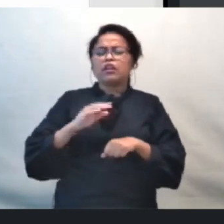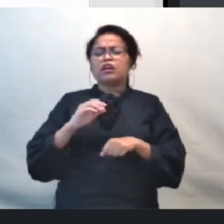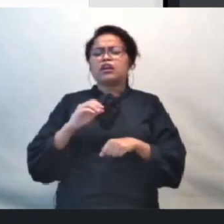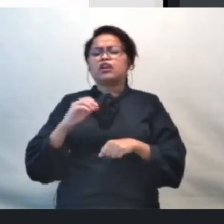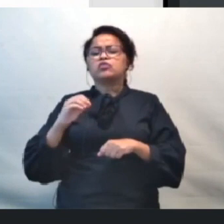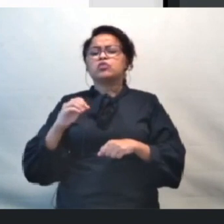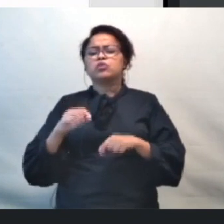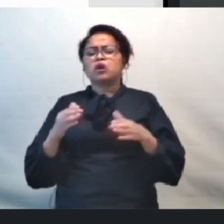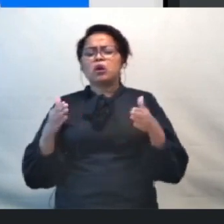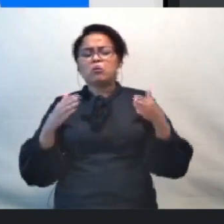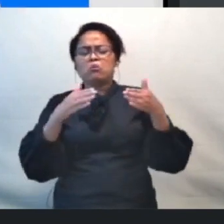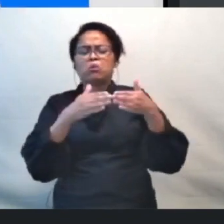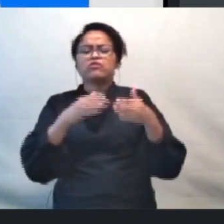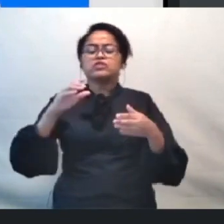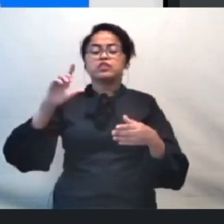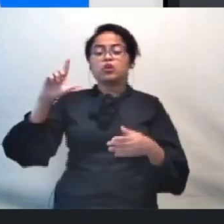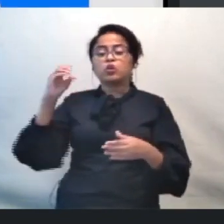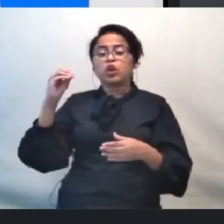LOA.